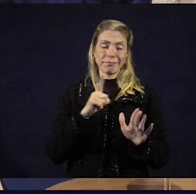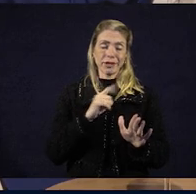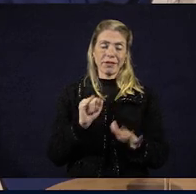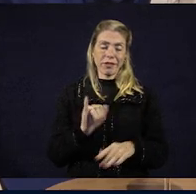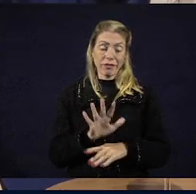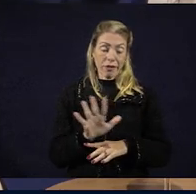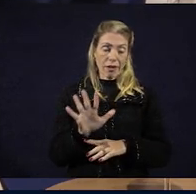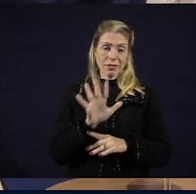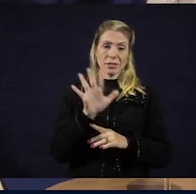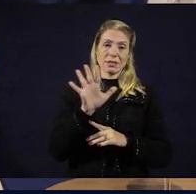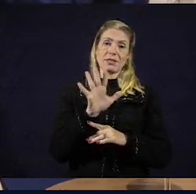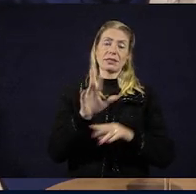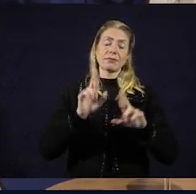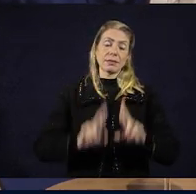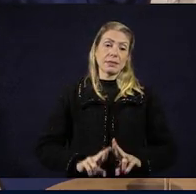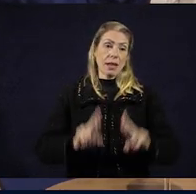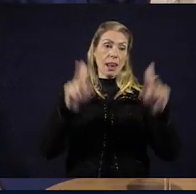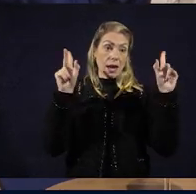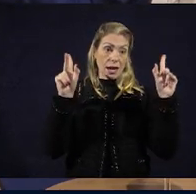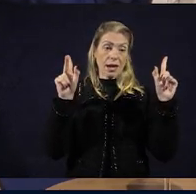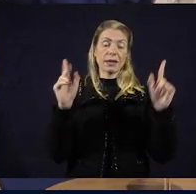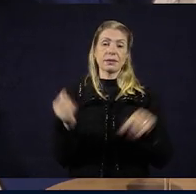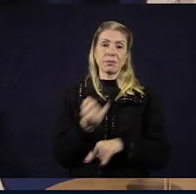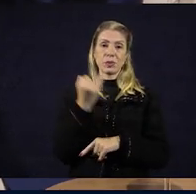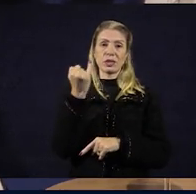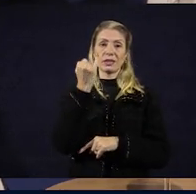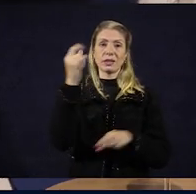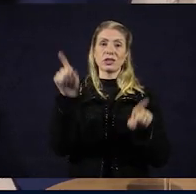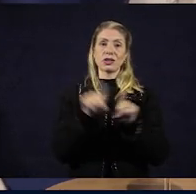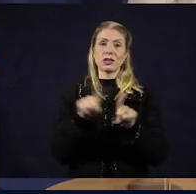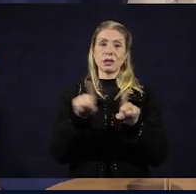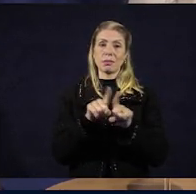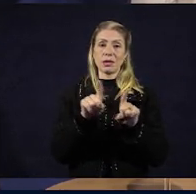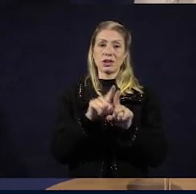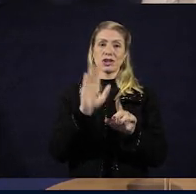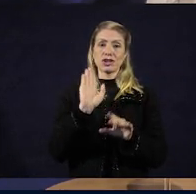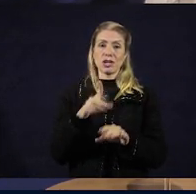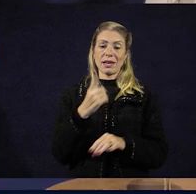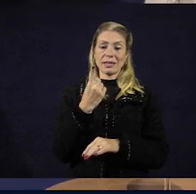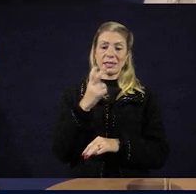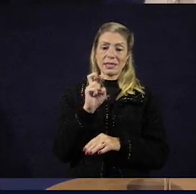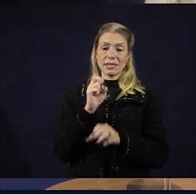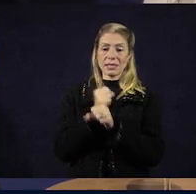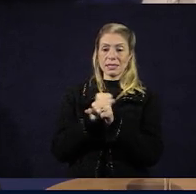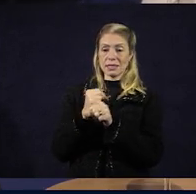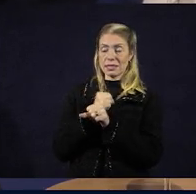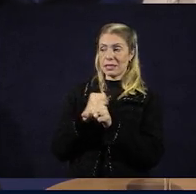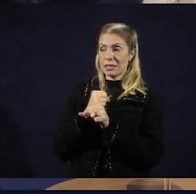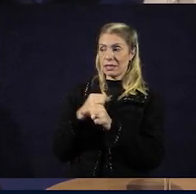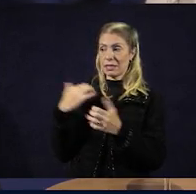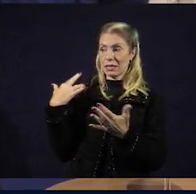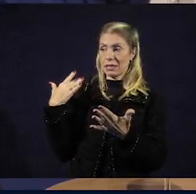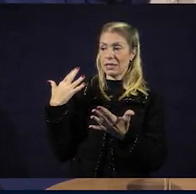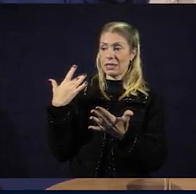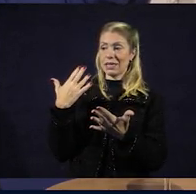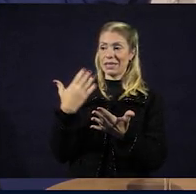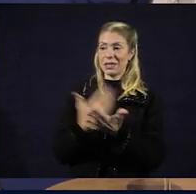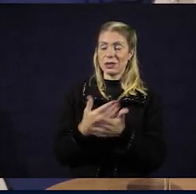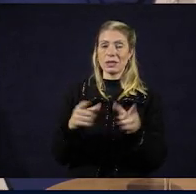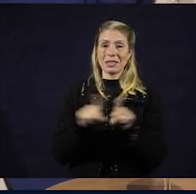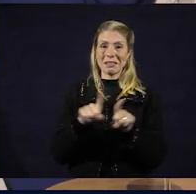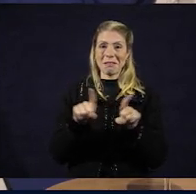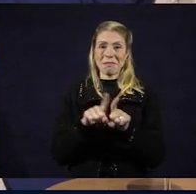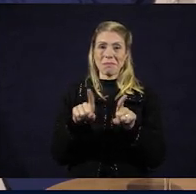atípico importante e que vem em cima de 15 anos de vamos dizer festividade de monetárias